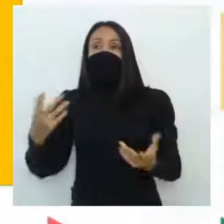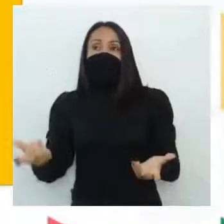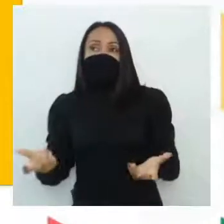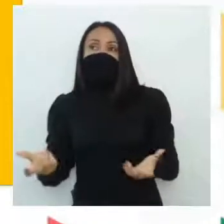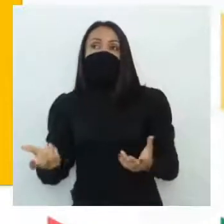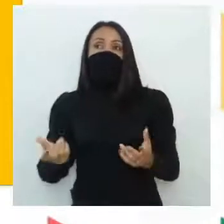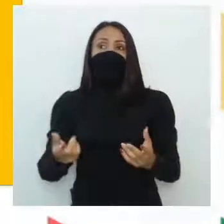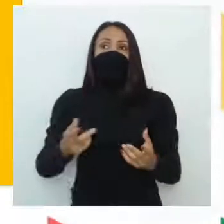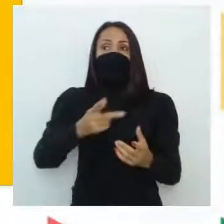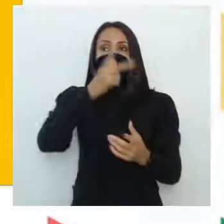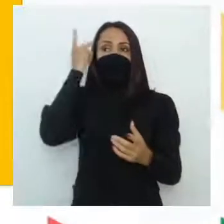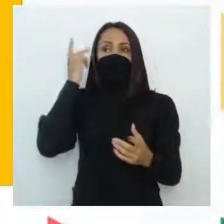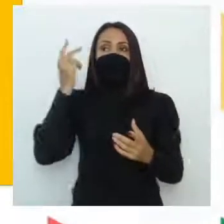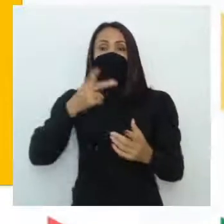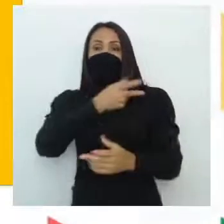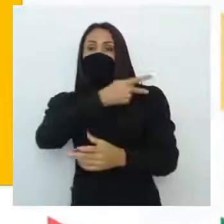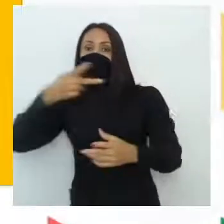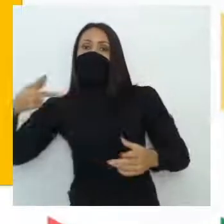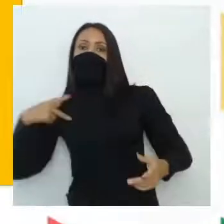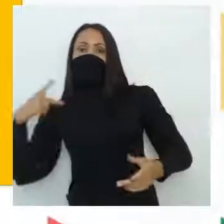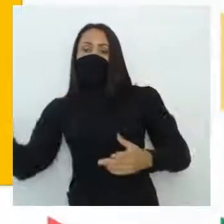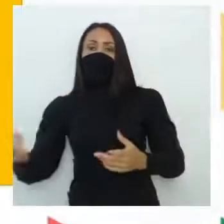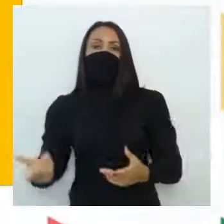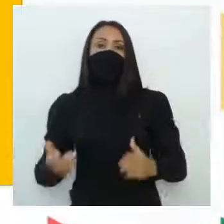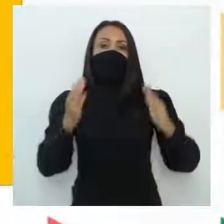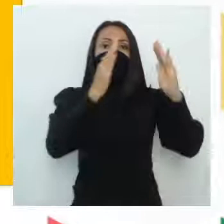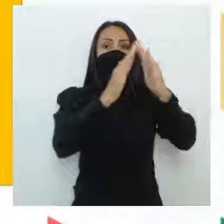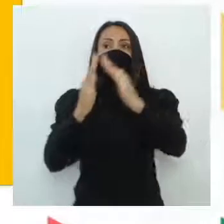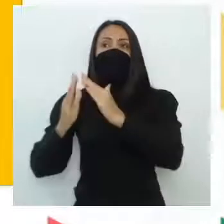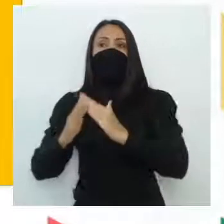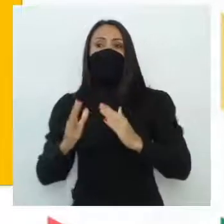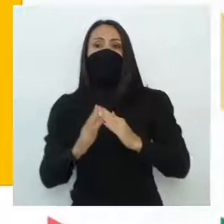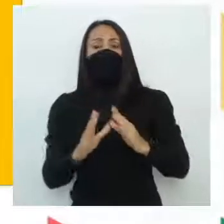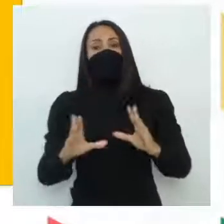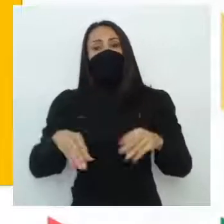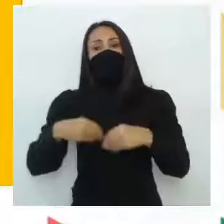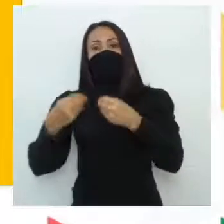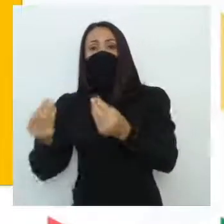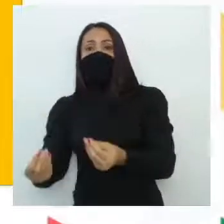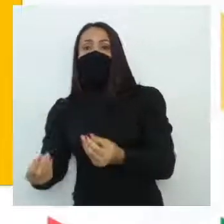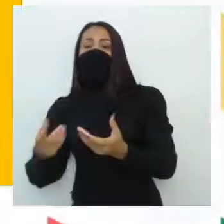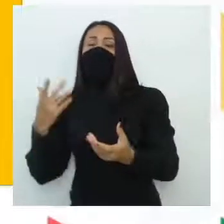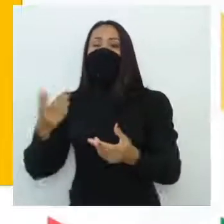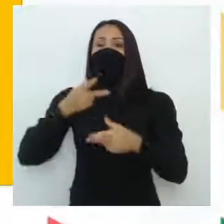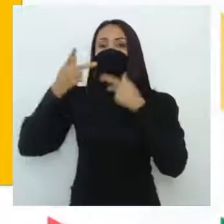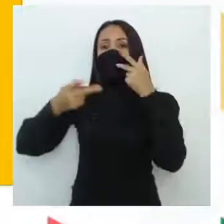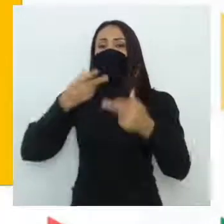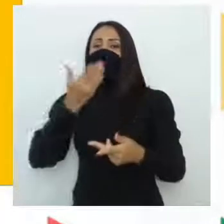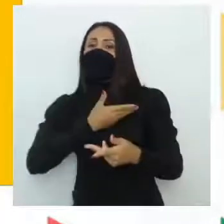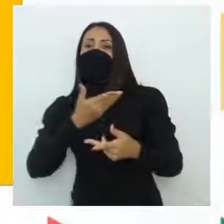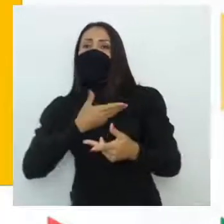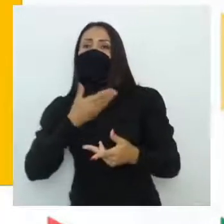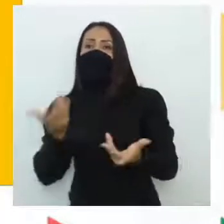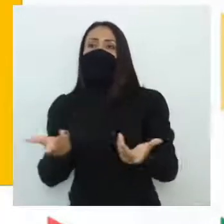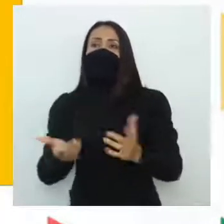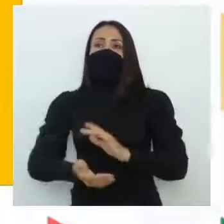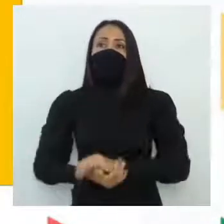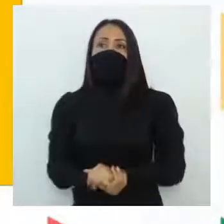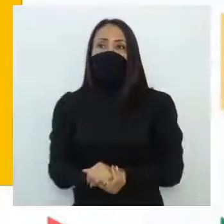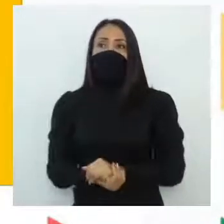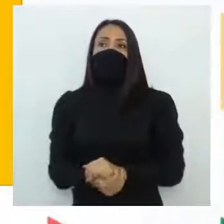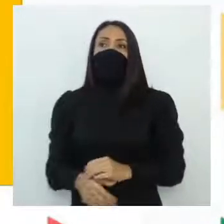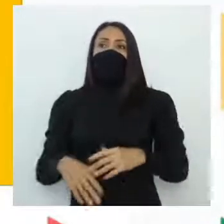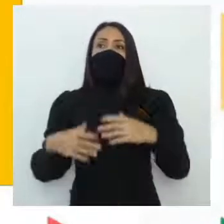visitavam os abrigos, levando mais que donativos, palavras amigas e as mãos que vão prestar